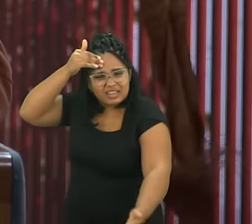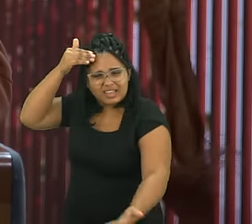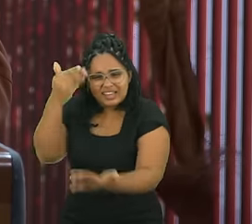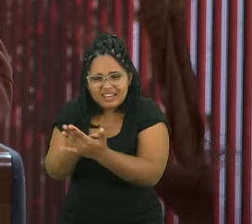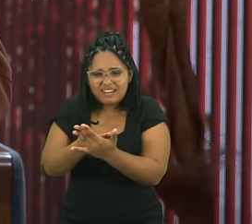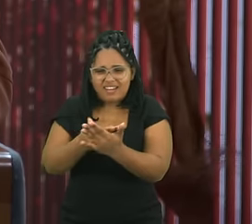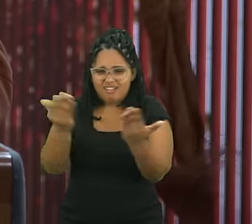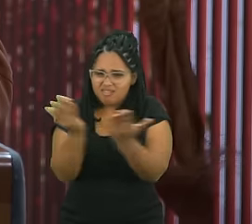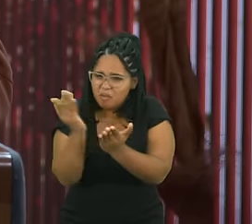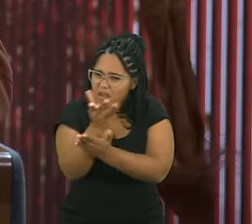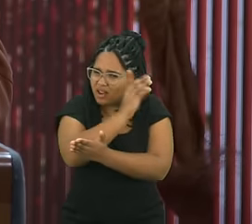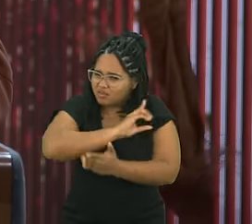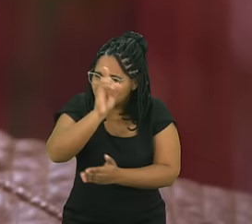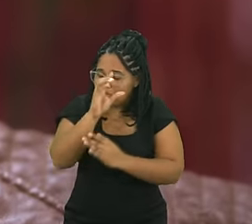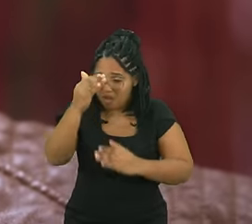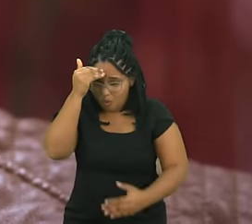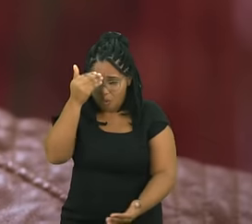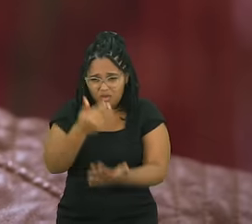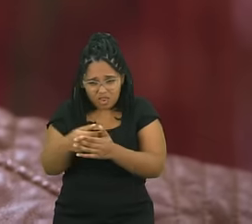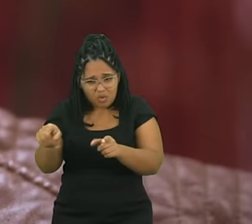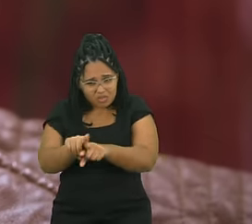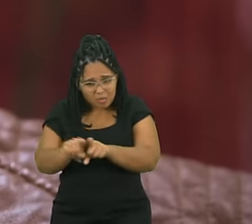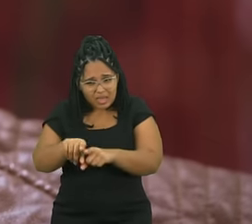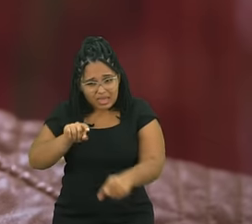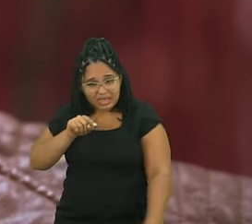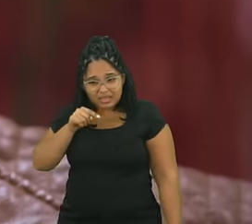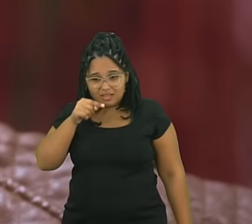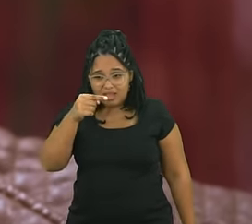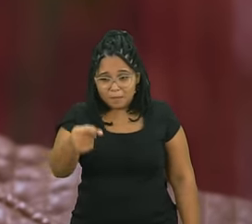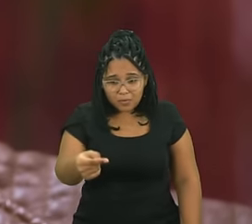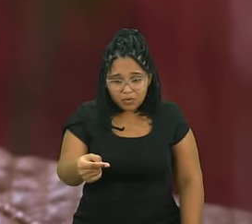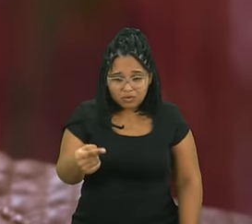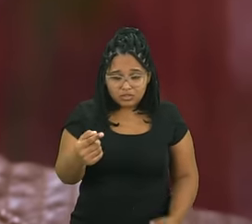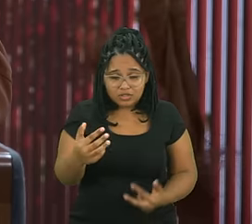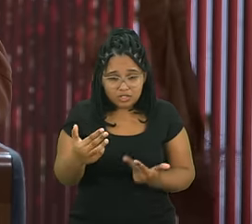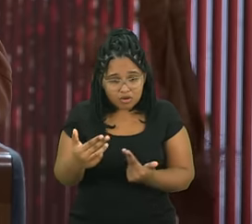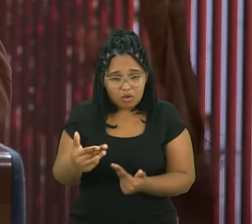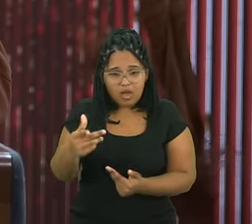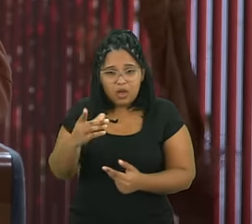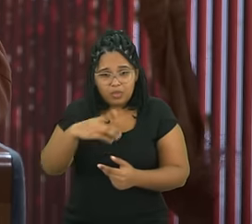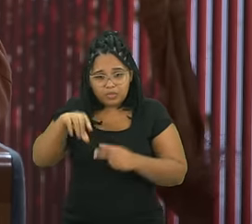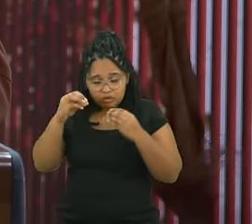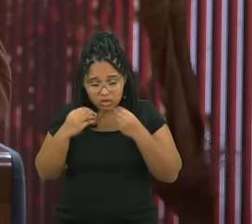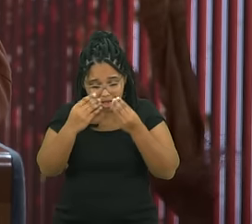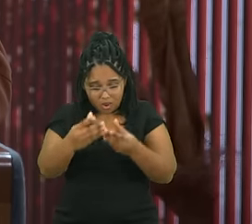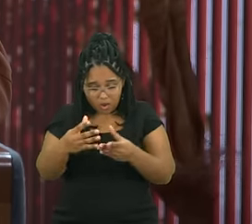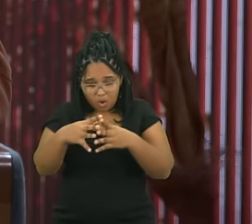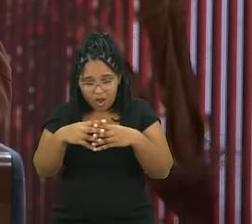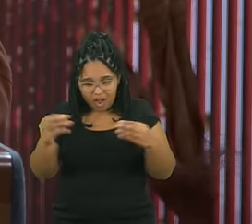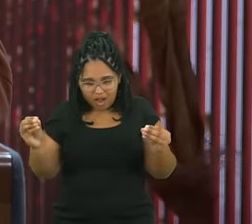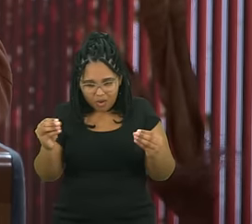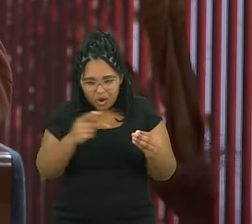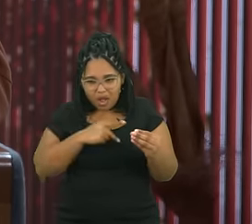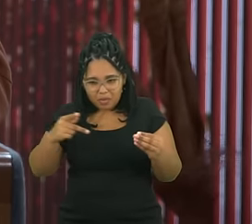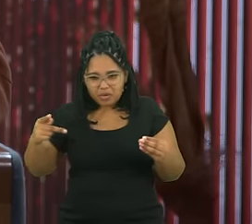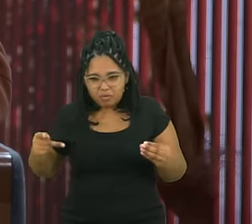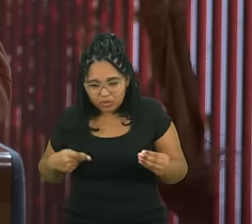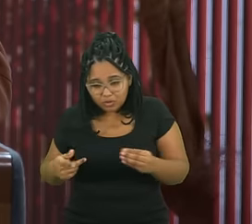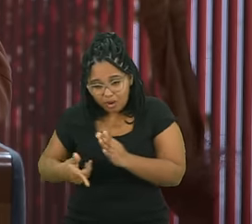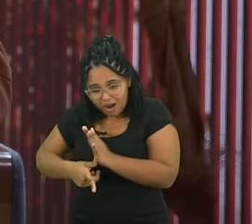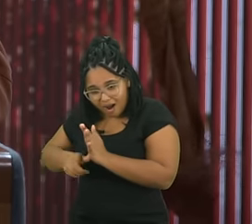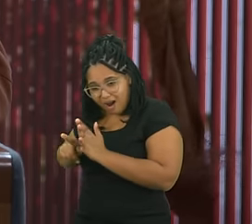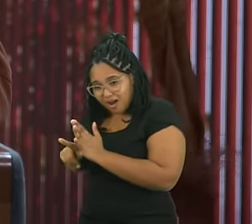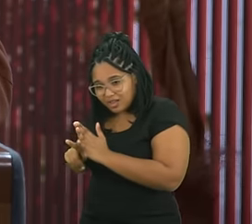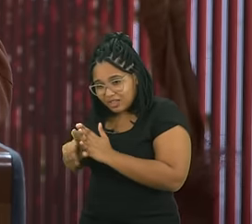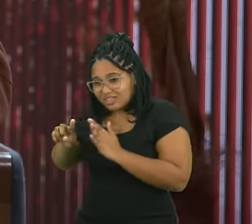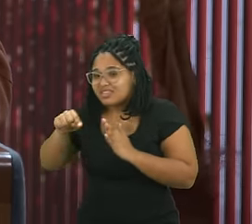que logo mais, assim como Deus determinou a cura ele vai estar no altar pregando e anunciando as boas